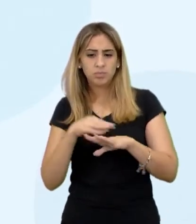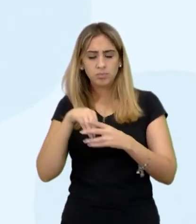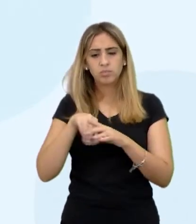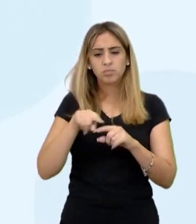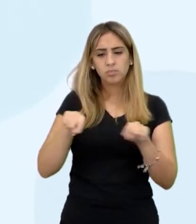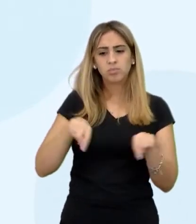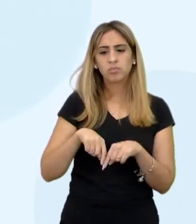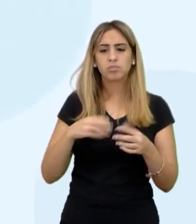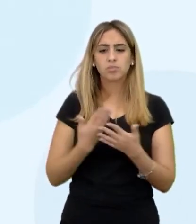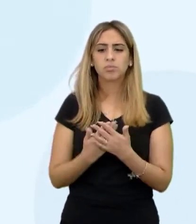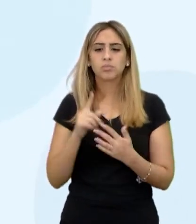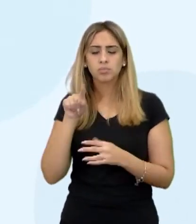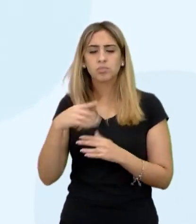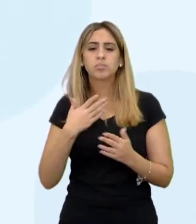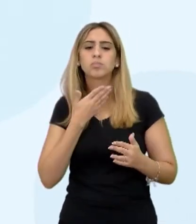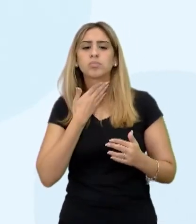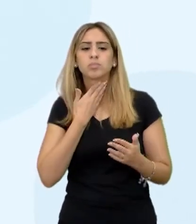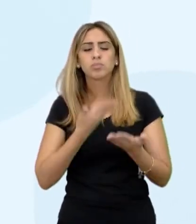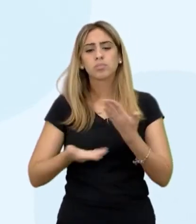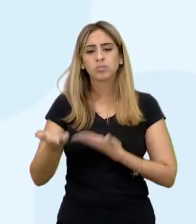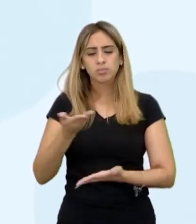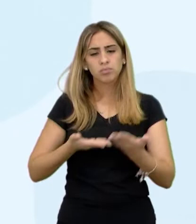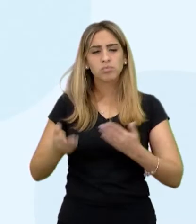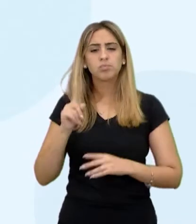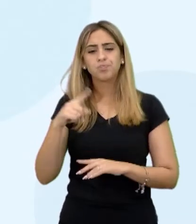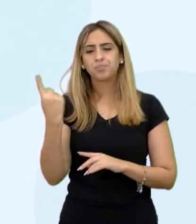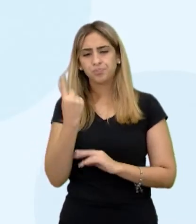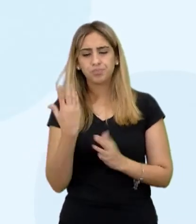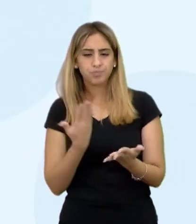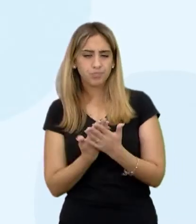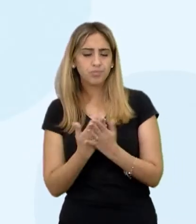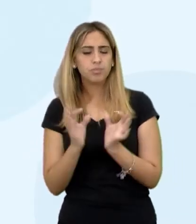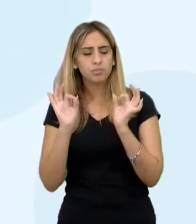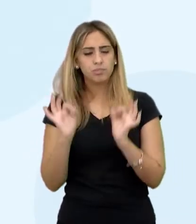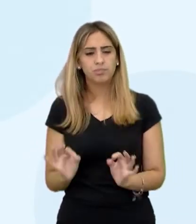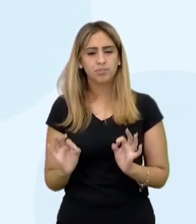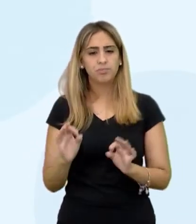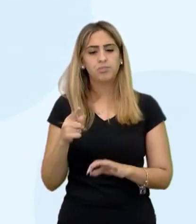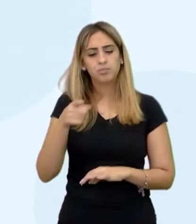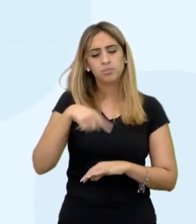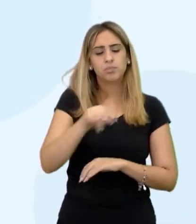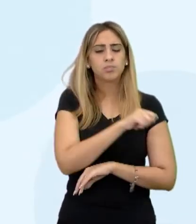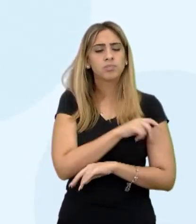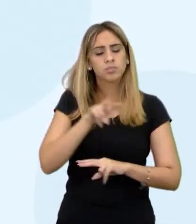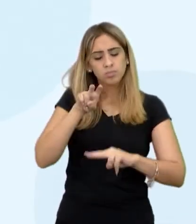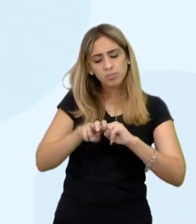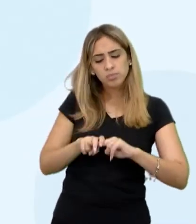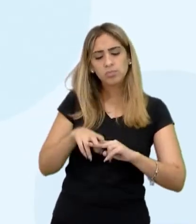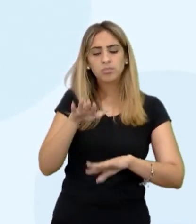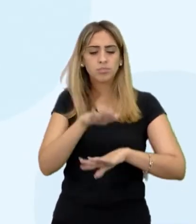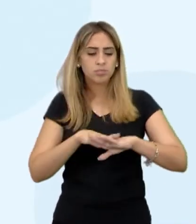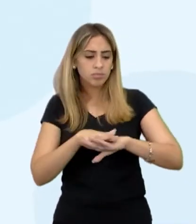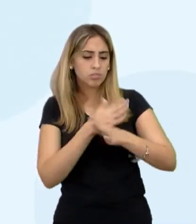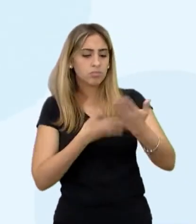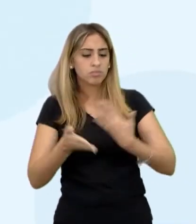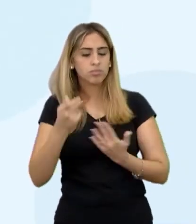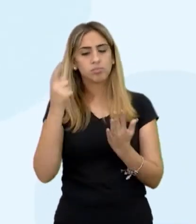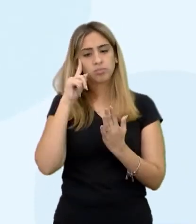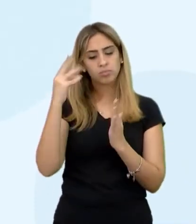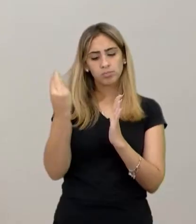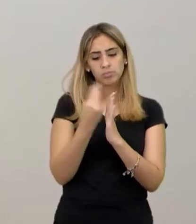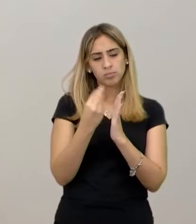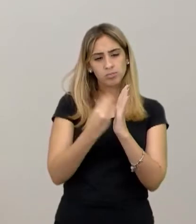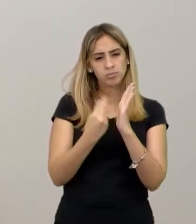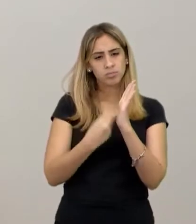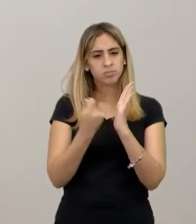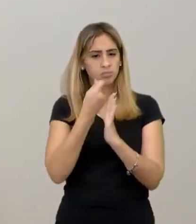sala de aula. É um bate-papo informal mesmo, é a primeira aula mesmo, onde os estudantes vão sentar e começar aí a anotar no seu diário